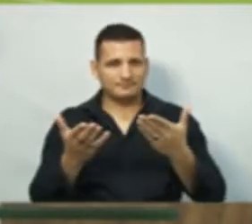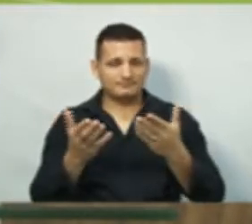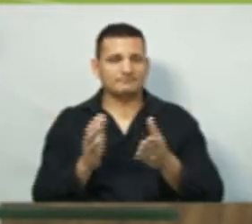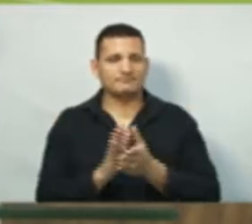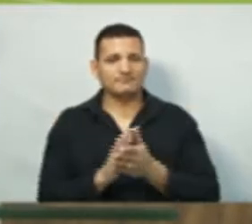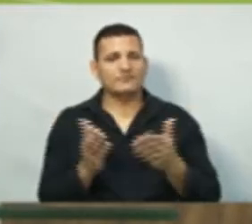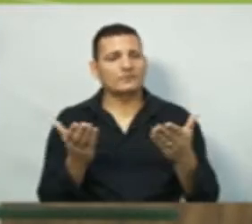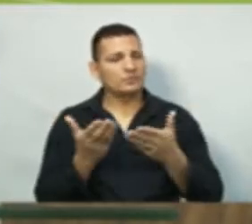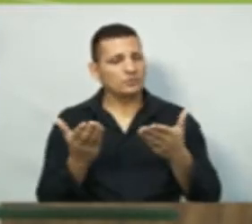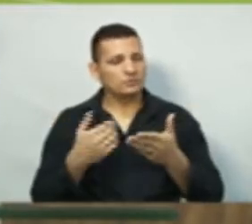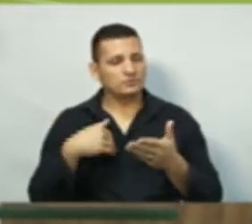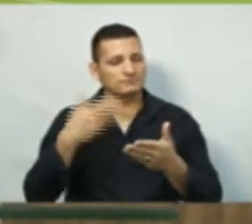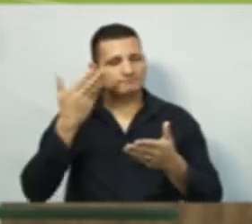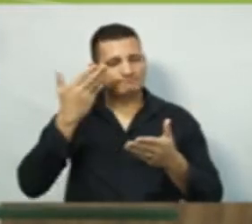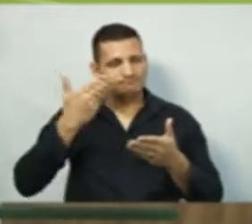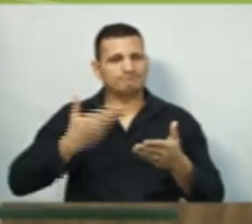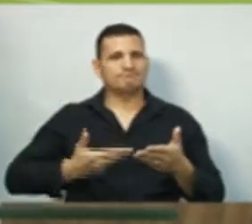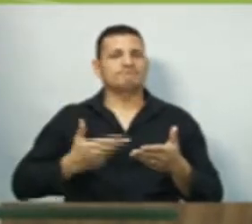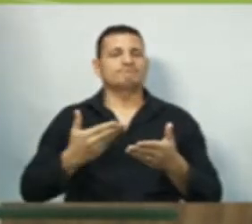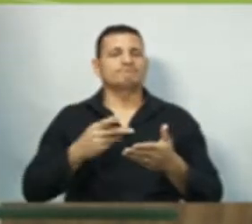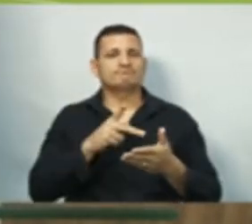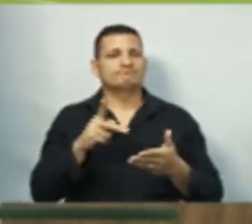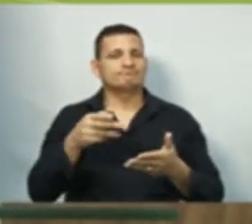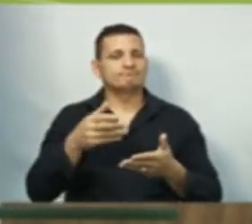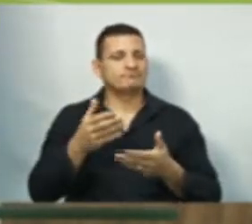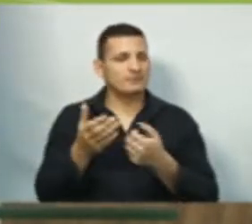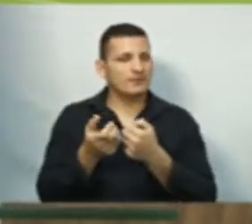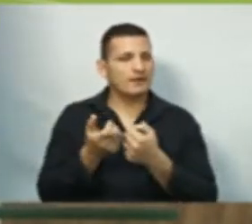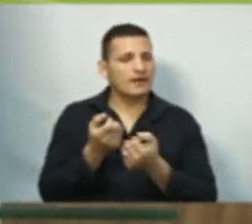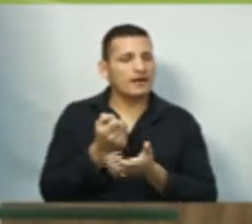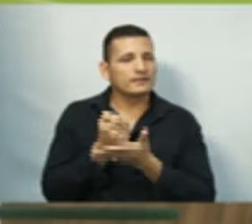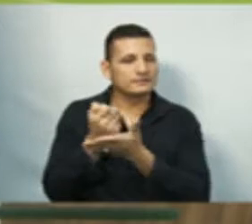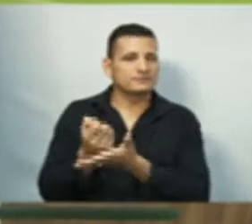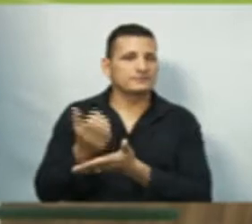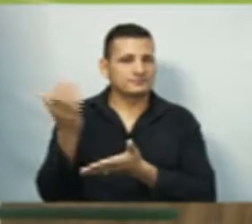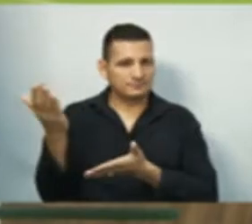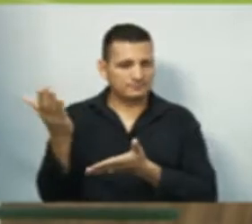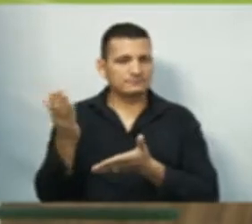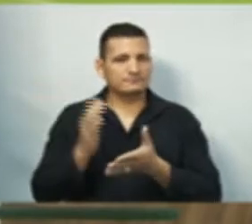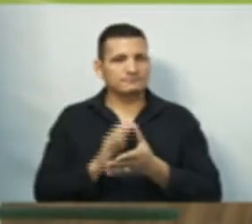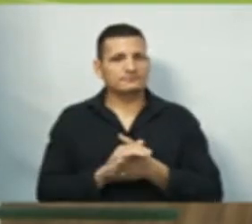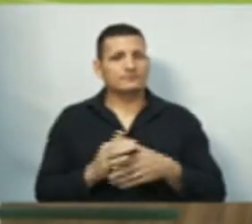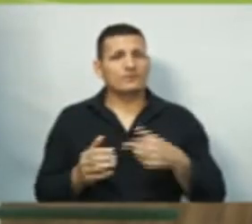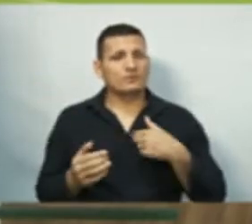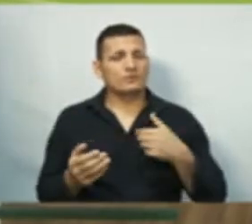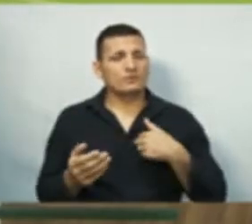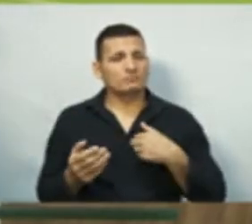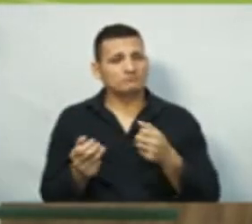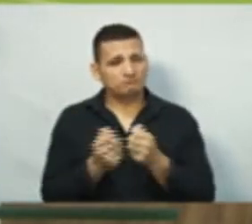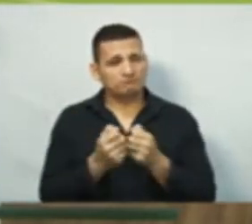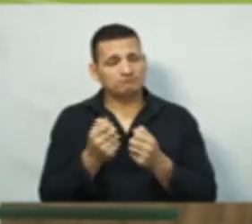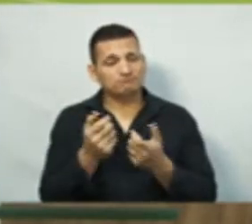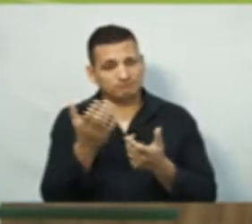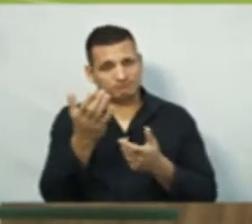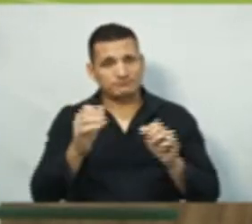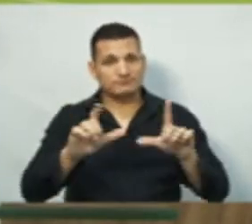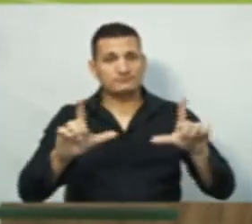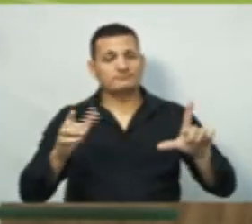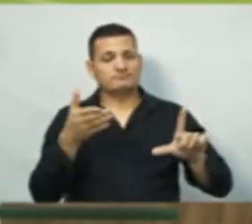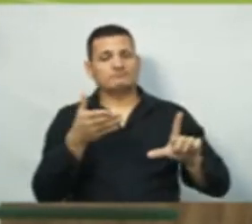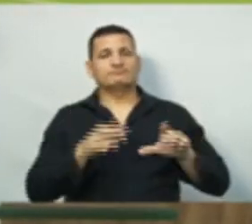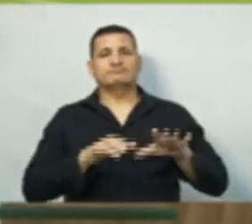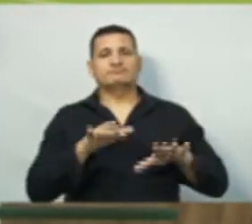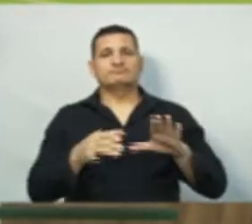ser professor de vocês, professor assistente da professora Emi. Vou estar com vocês aqui no chat para dirigir-me qualquer